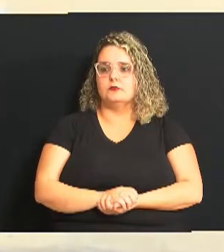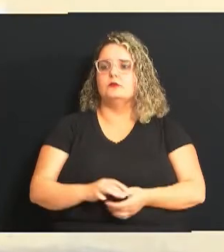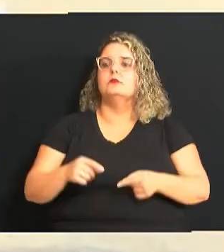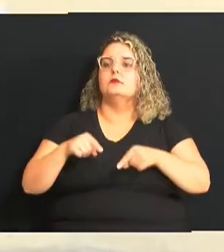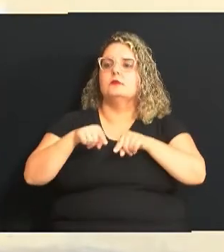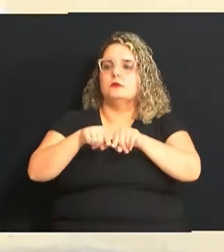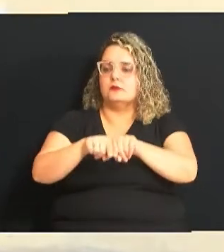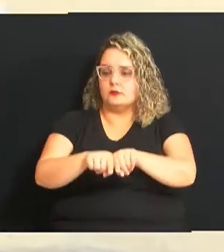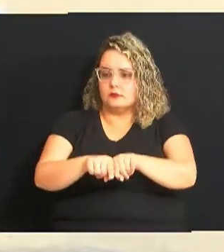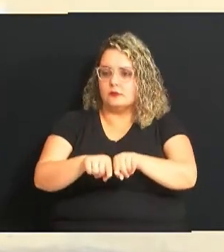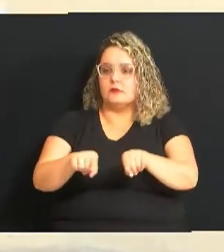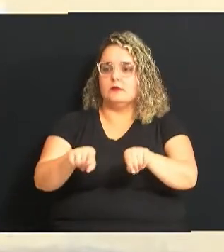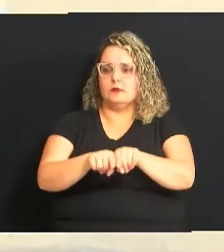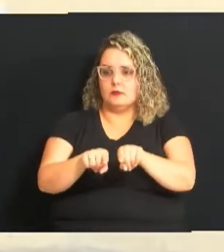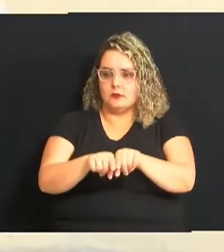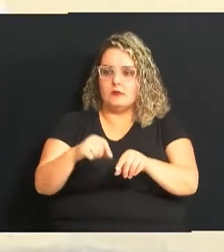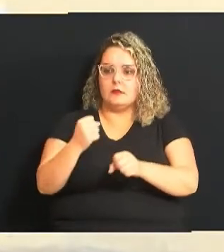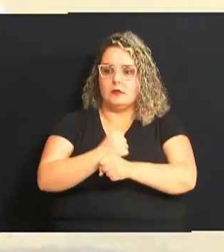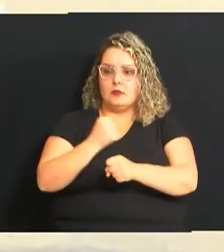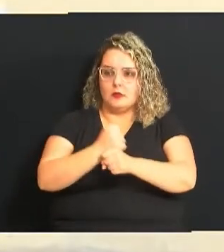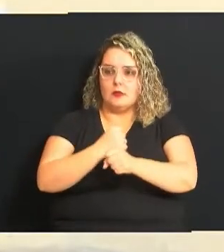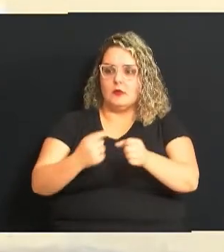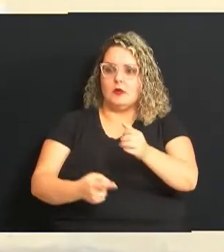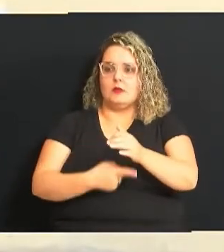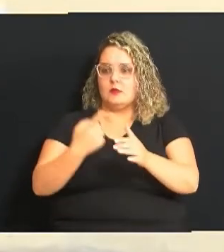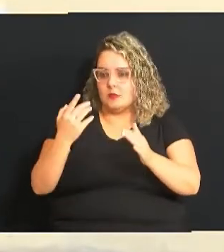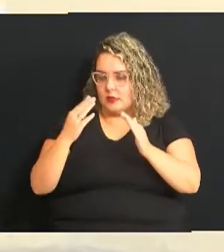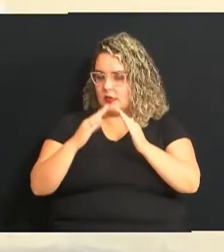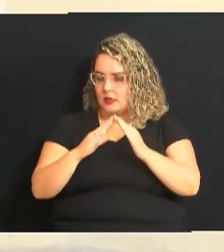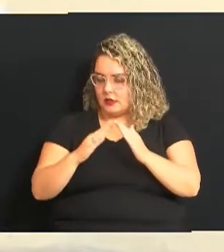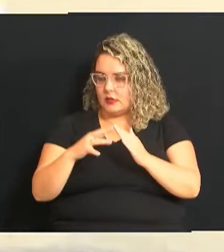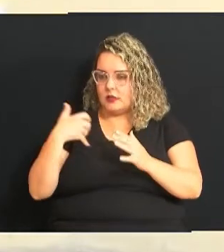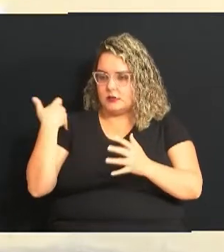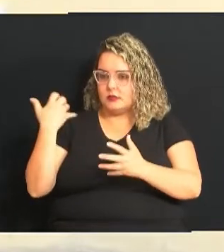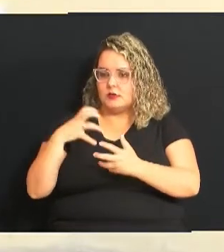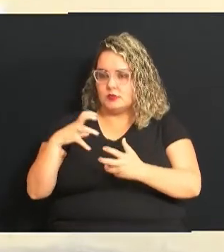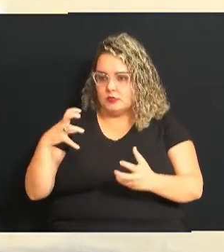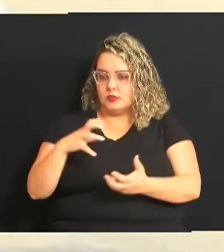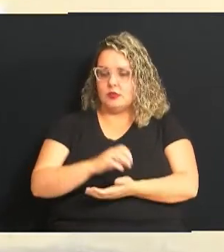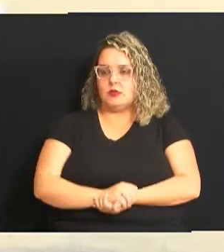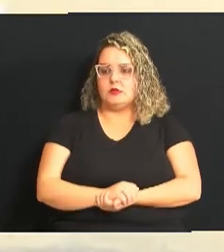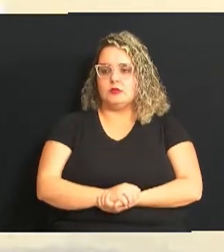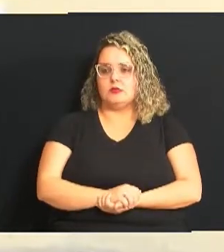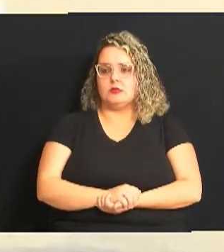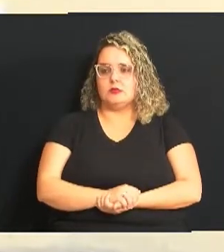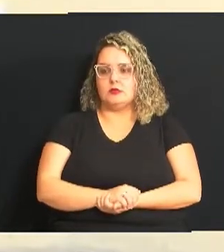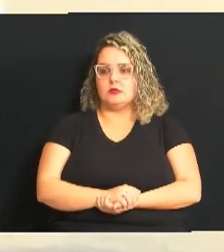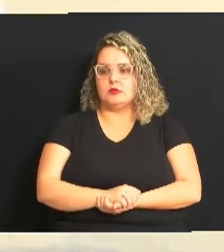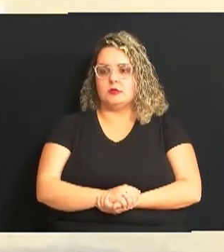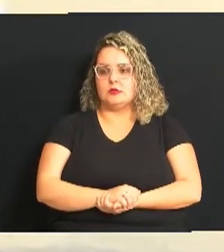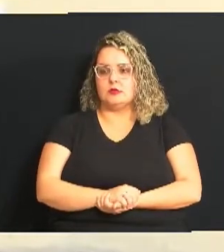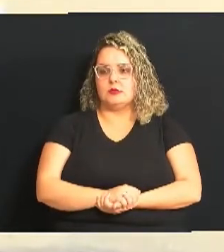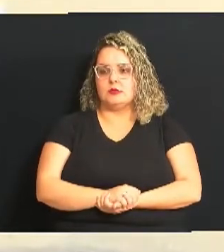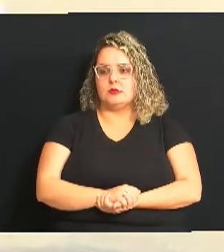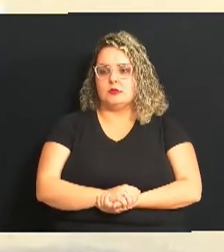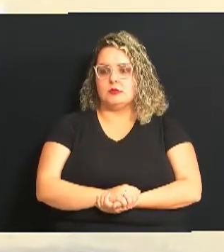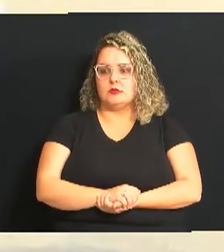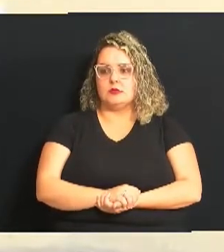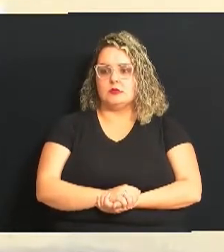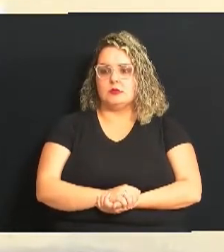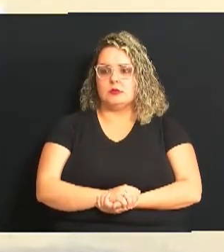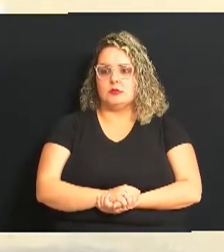parceria para também se construir a primeira casa. E, com isso, nós gostaríamos que, se a gente